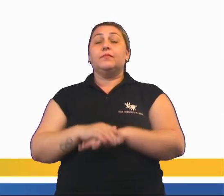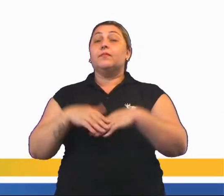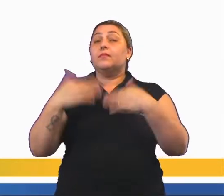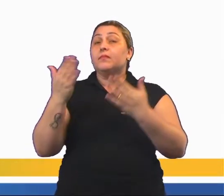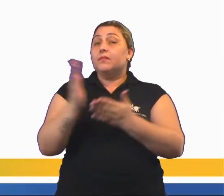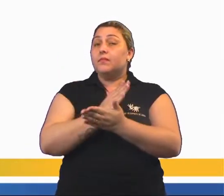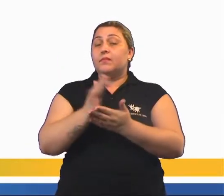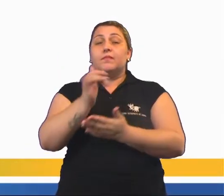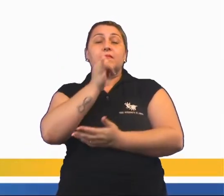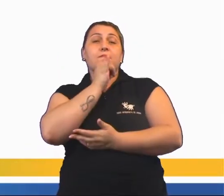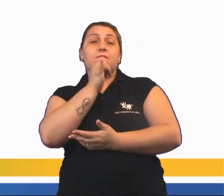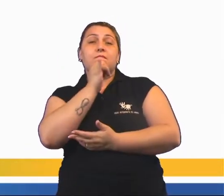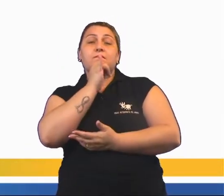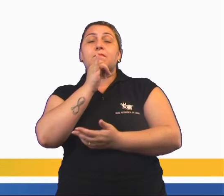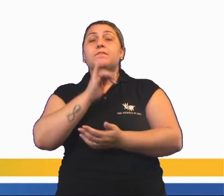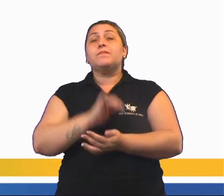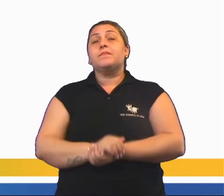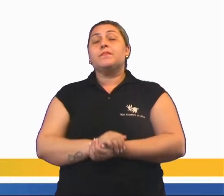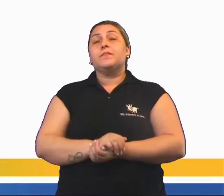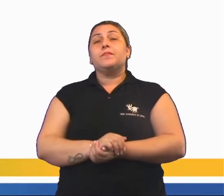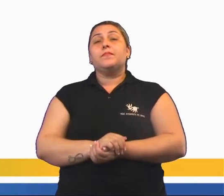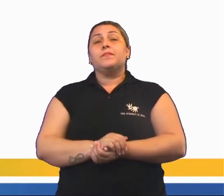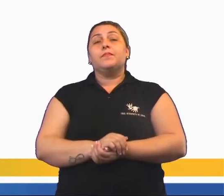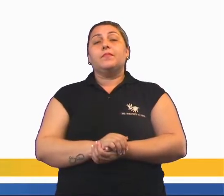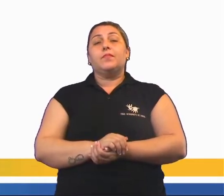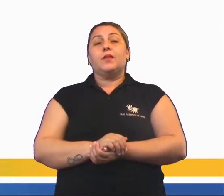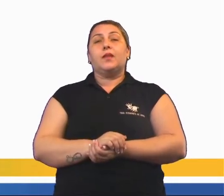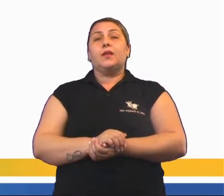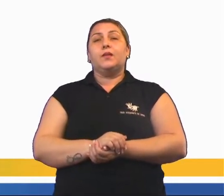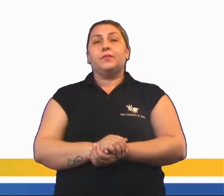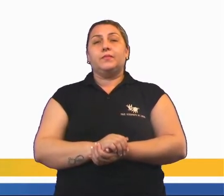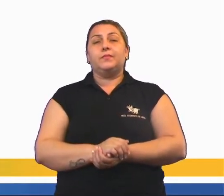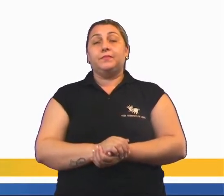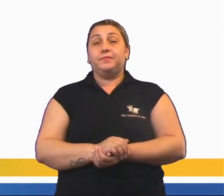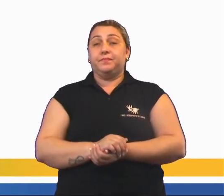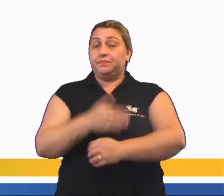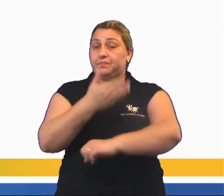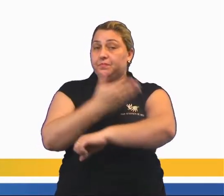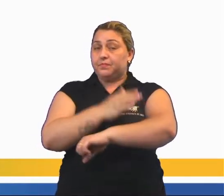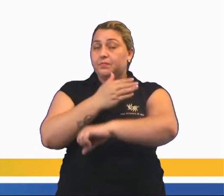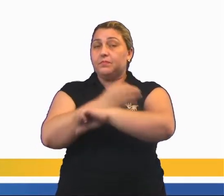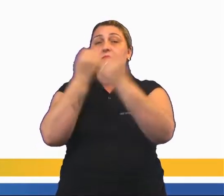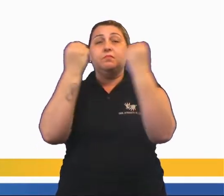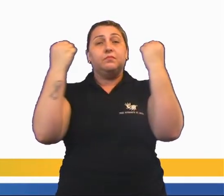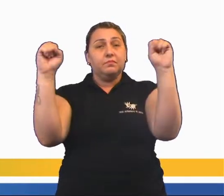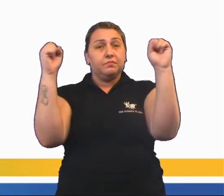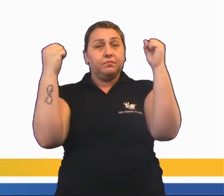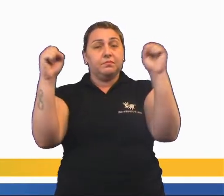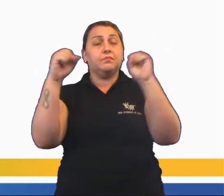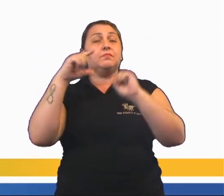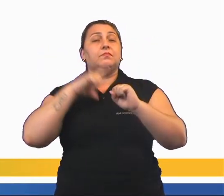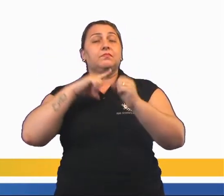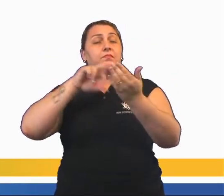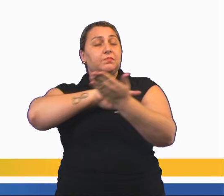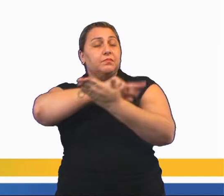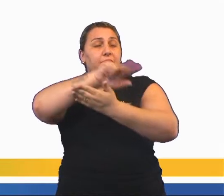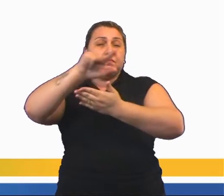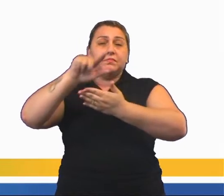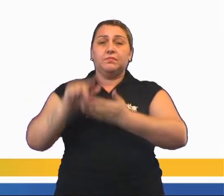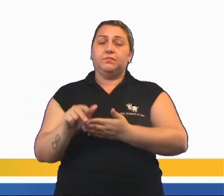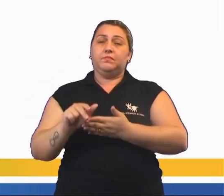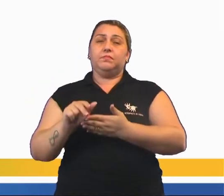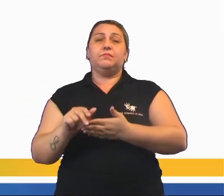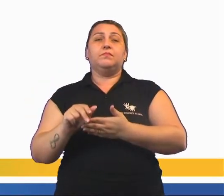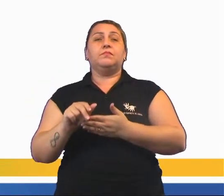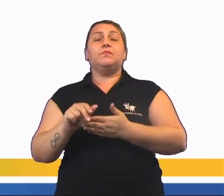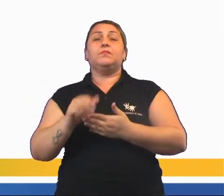Então, vamos a alguns exemplos, né? Alguns exemplos são estes. Praticar atividades físicas, ali nós temos várias, né,